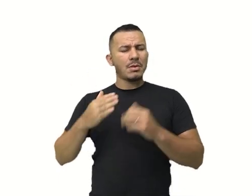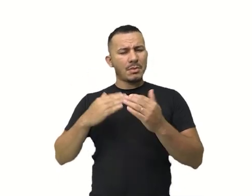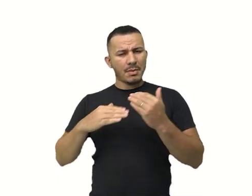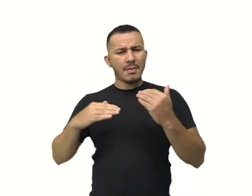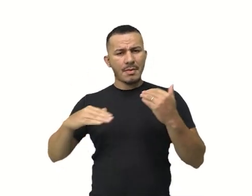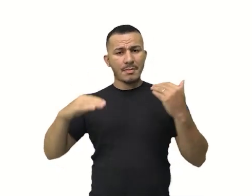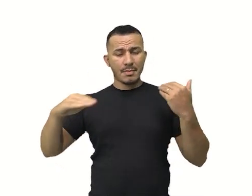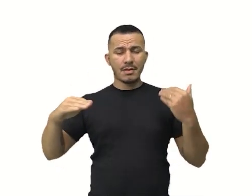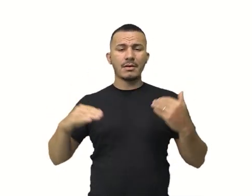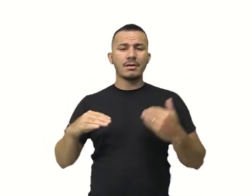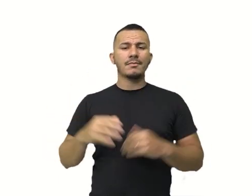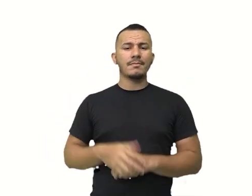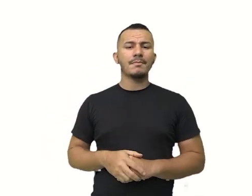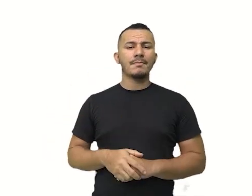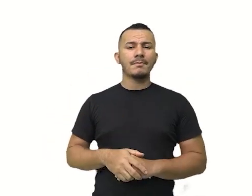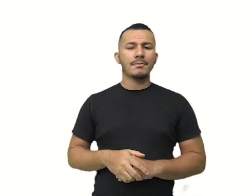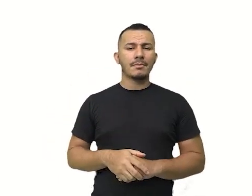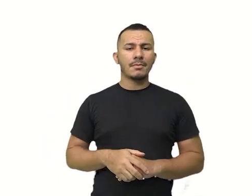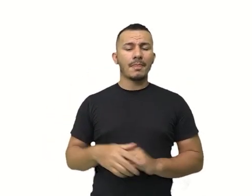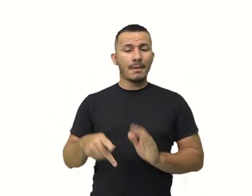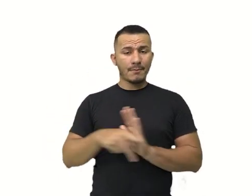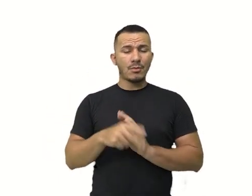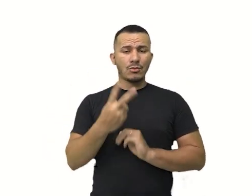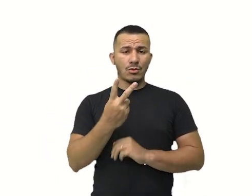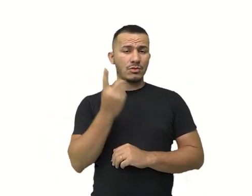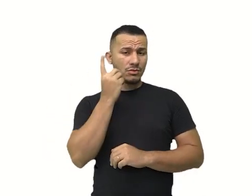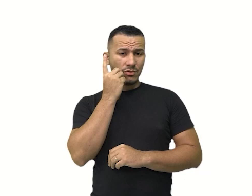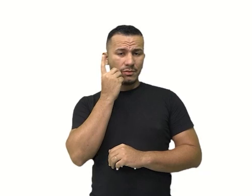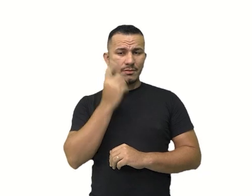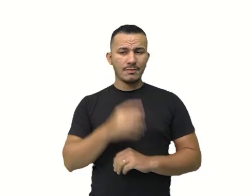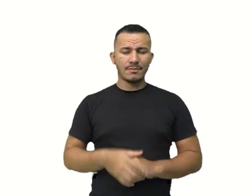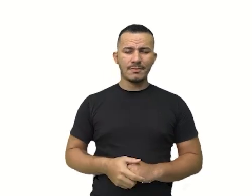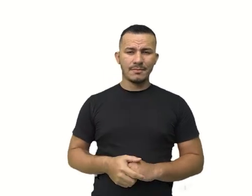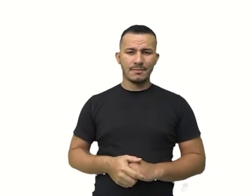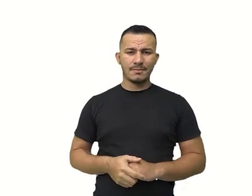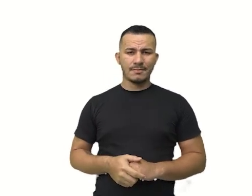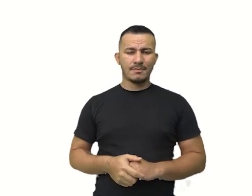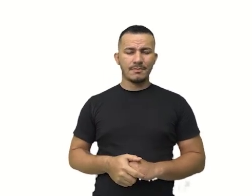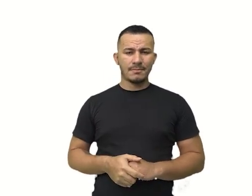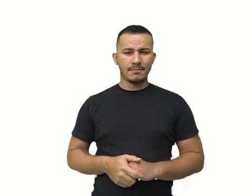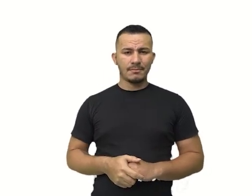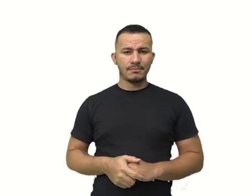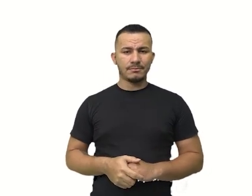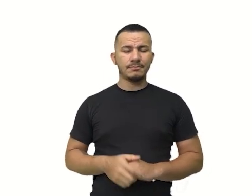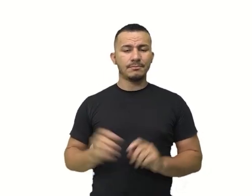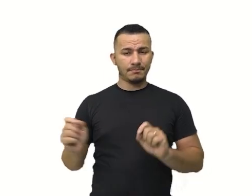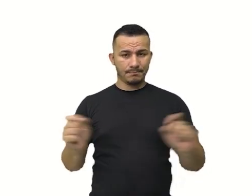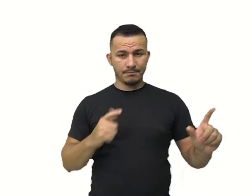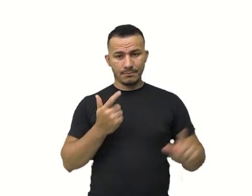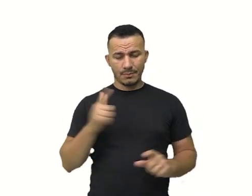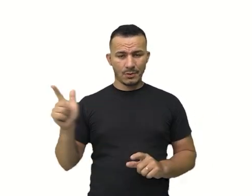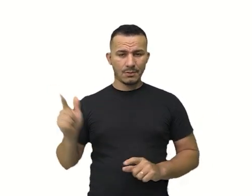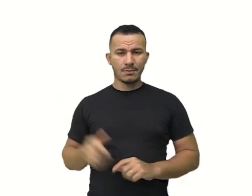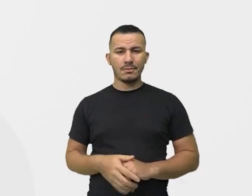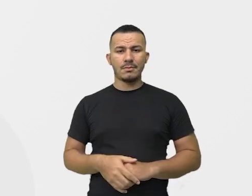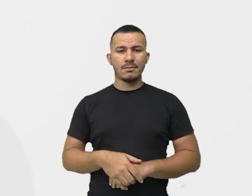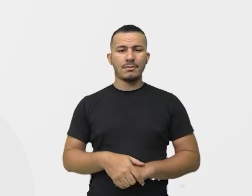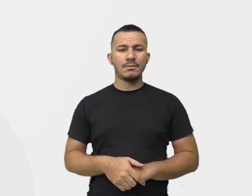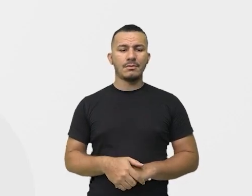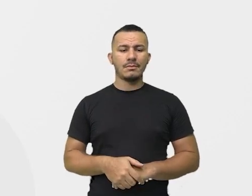aí no total aí dos 2 dias. Beleza? Bom, vamos para mais um exemplo. Vem comigo.